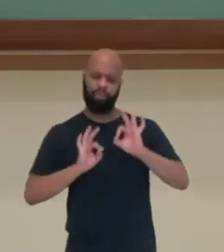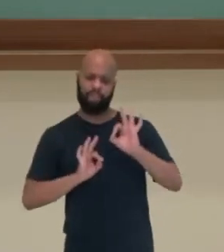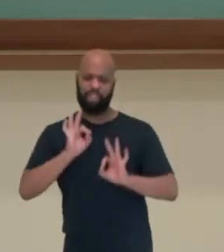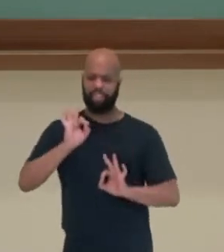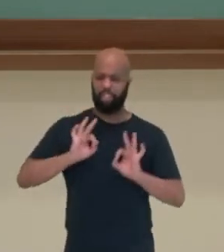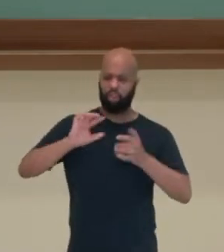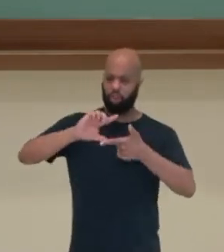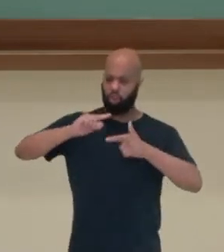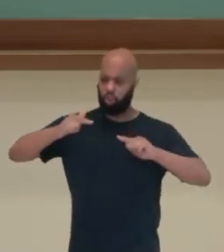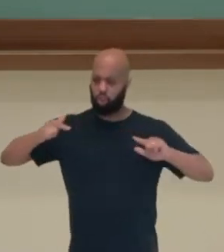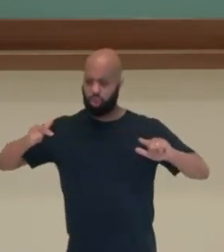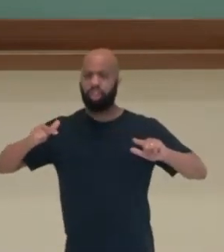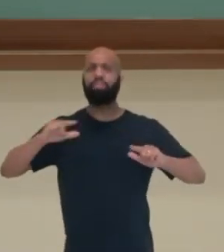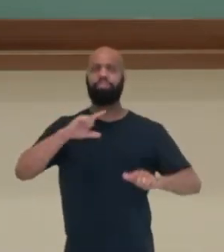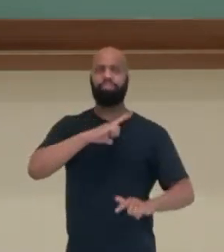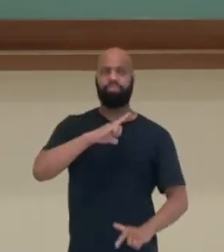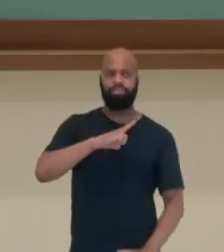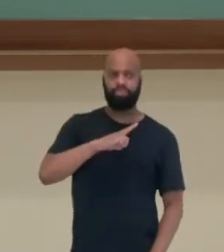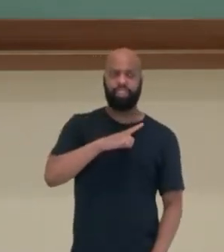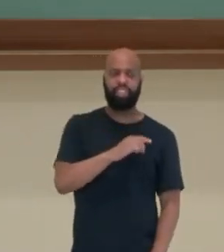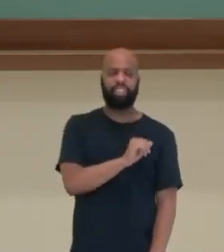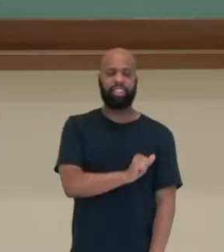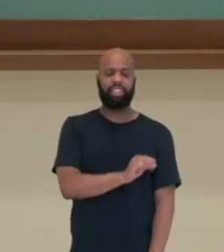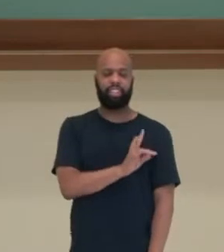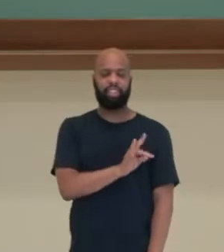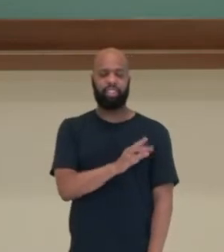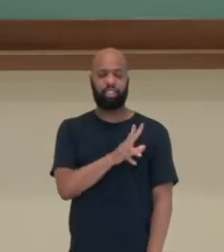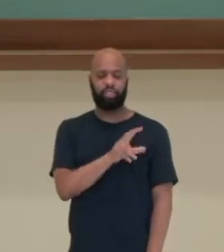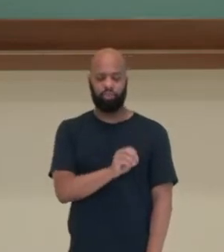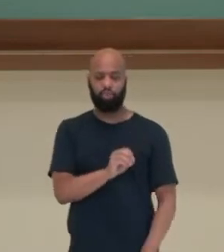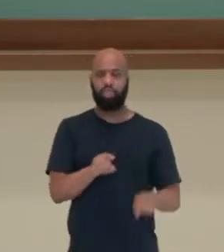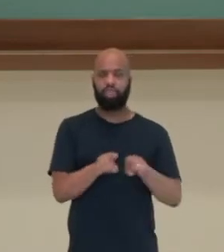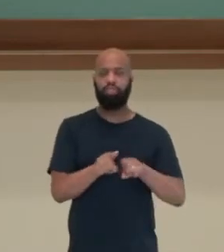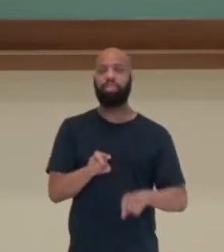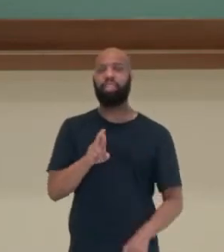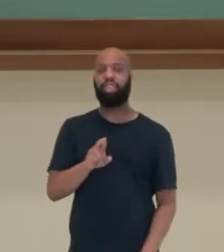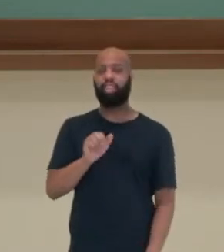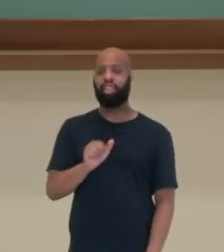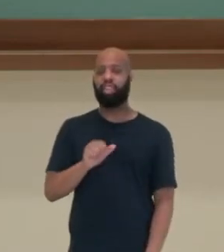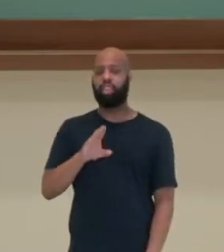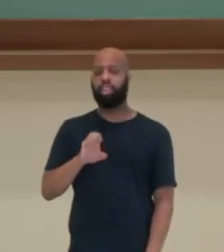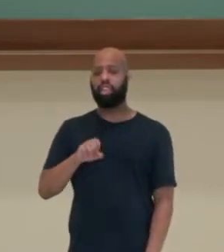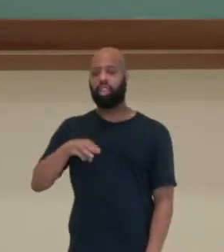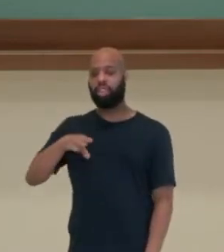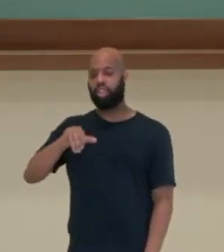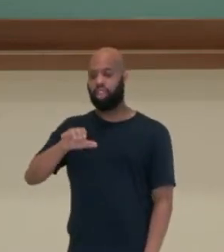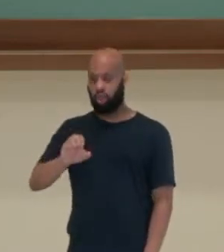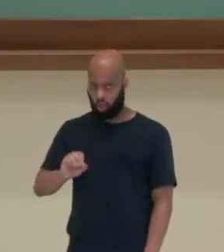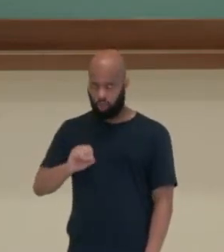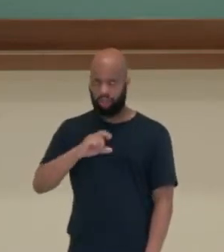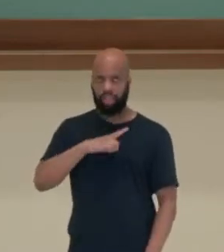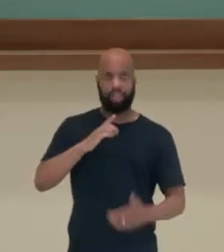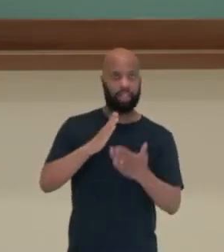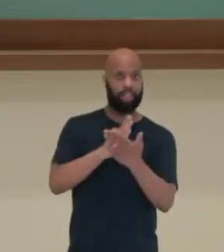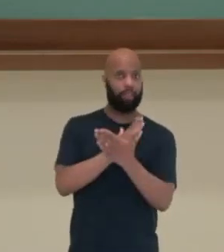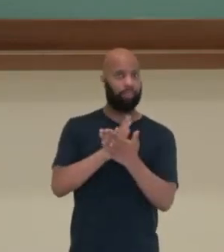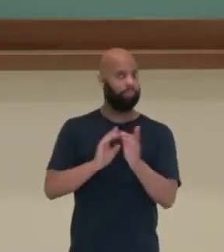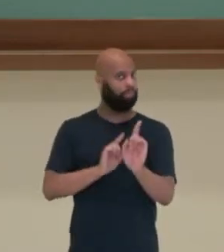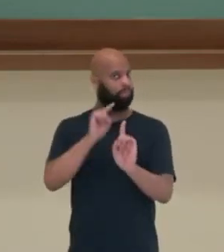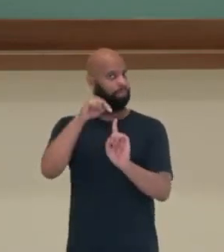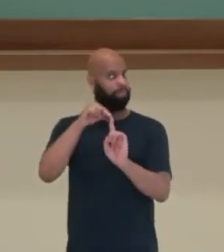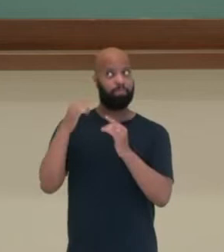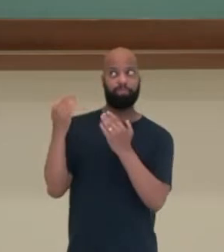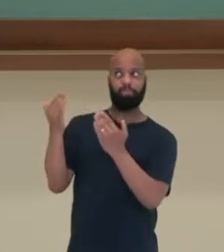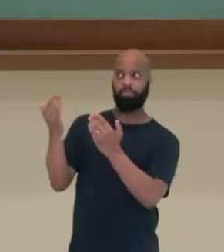e racêmicos. Bom, certamente, professor, esta aula tem alguns objetivos, tem alguns